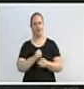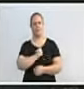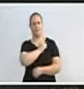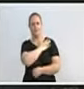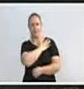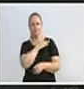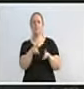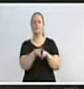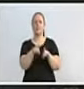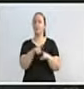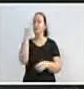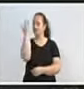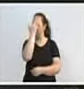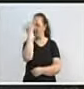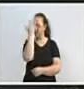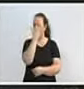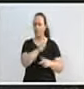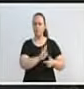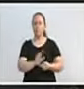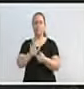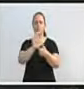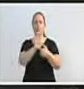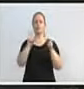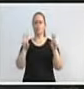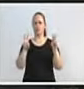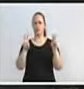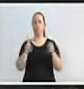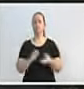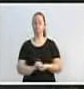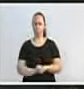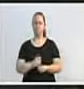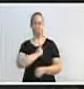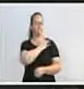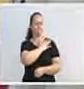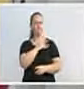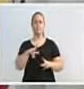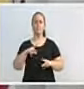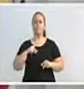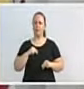nosso parceiro Célio Dias por trazer esse assunto que Napoleão merece.